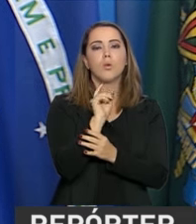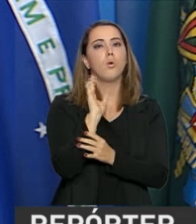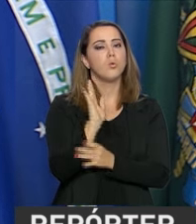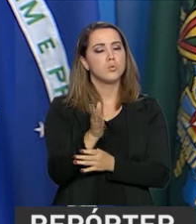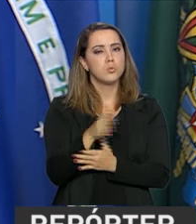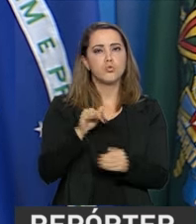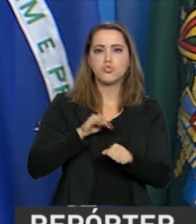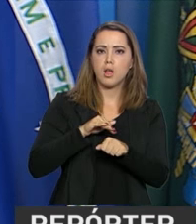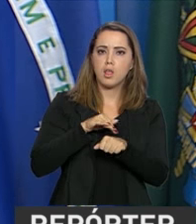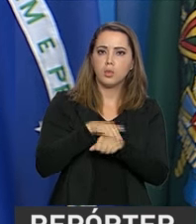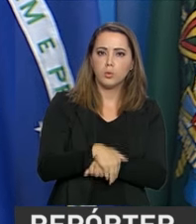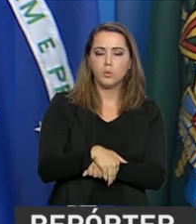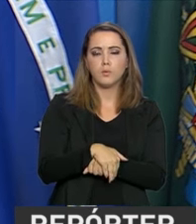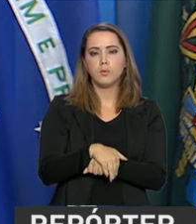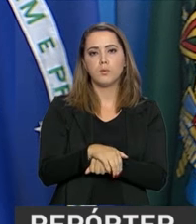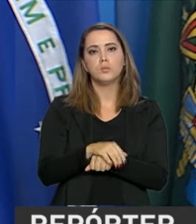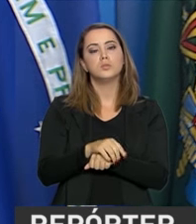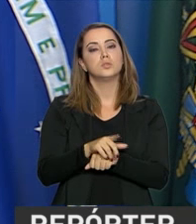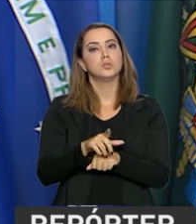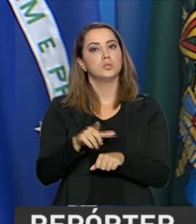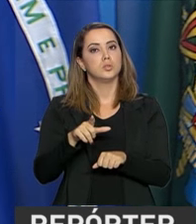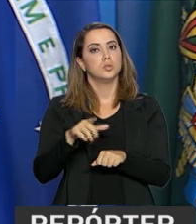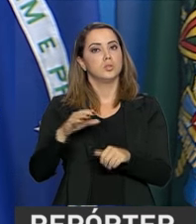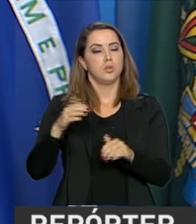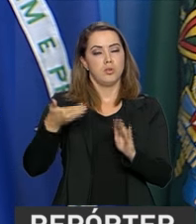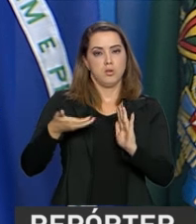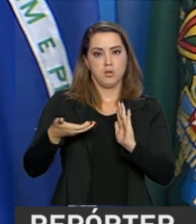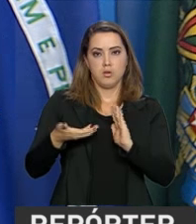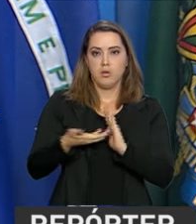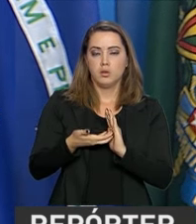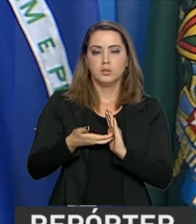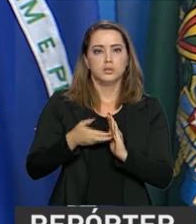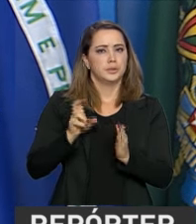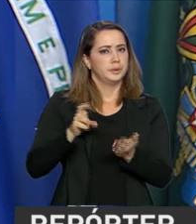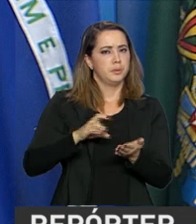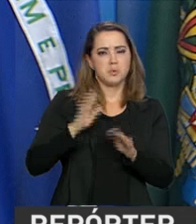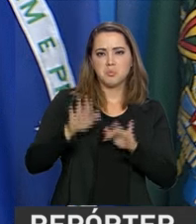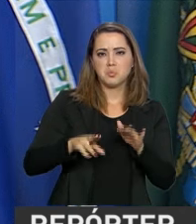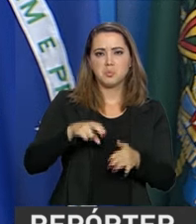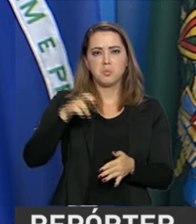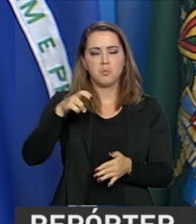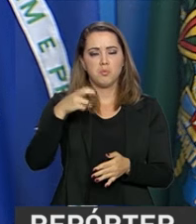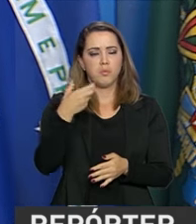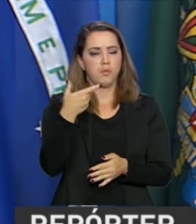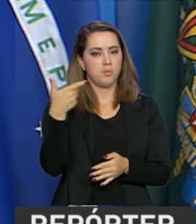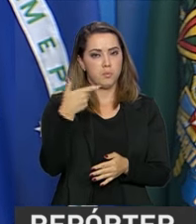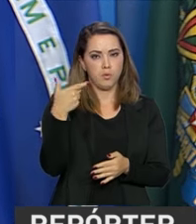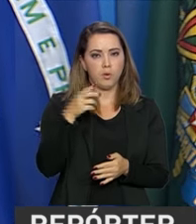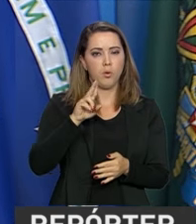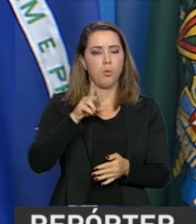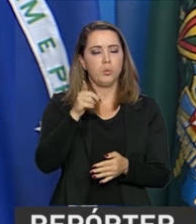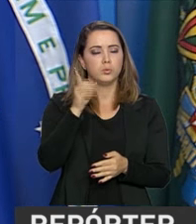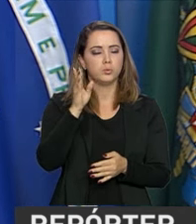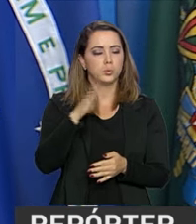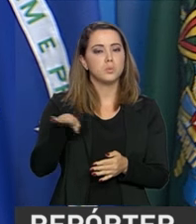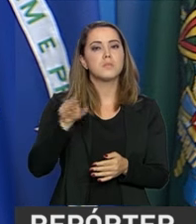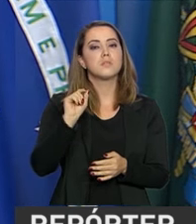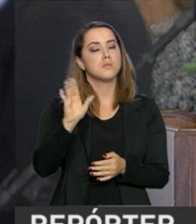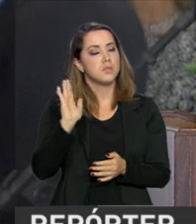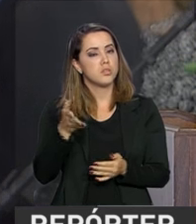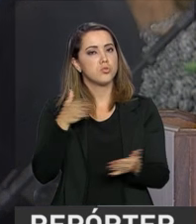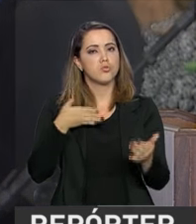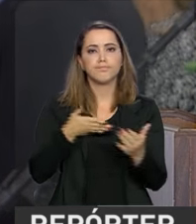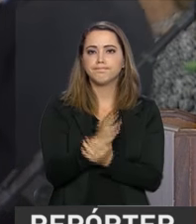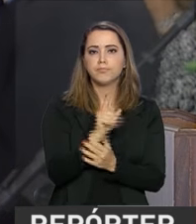à noite, logo à noite a Câmara dos Deputados lá pelas 2:30 da manhã conseguiu aprovar esse